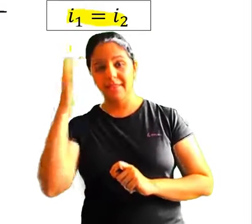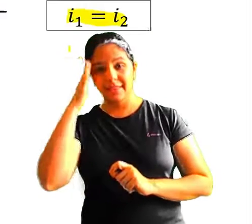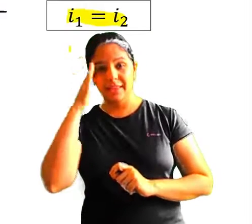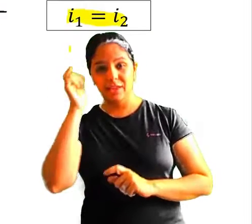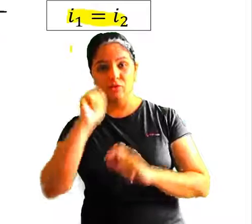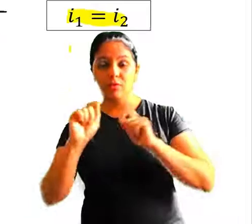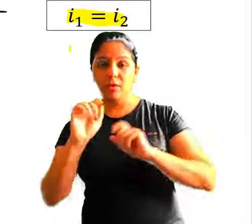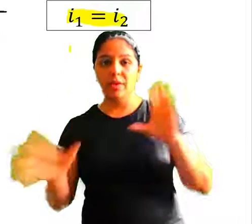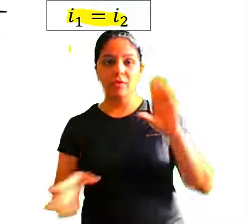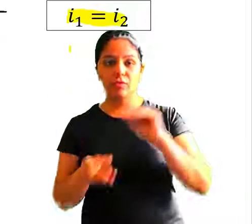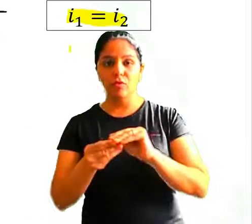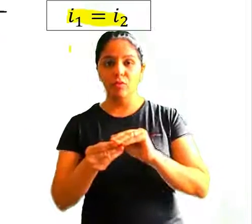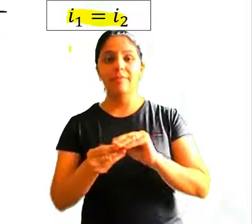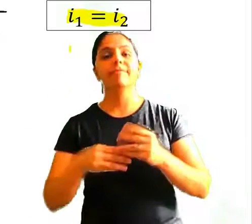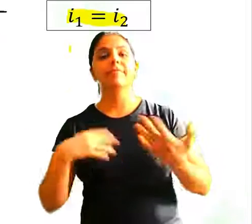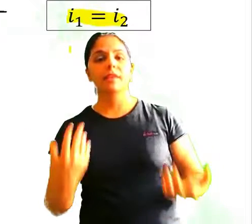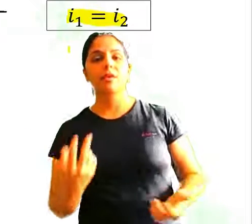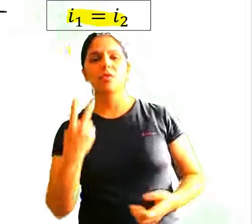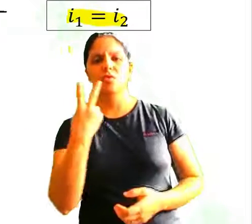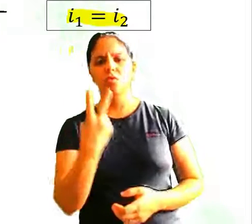E essa igualdade